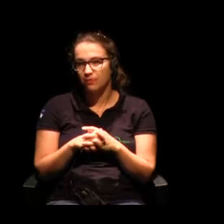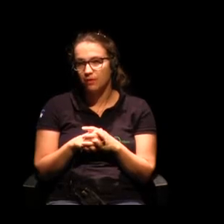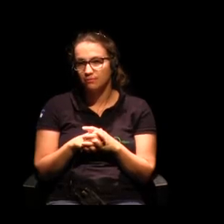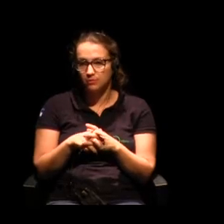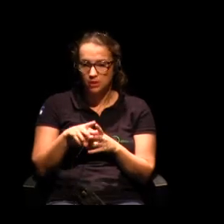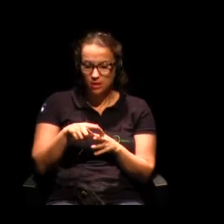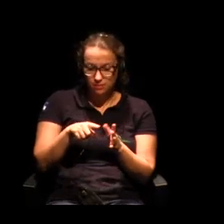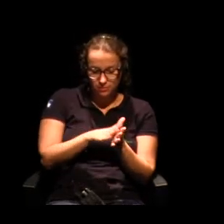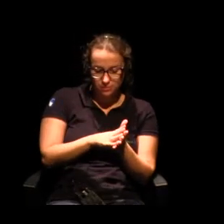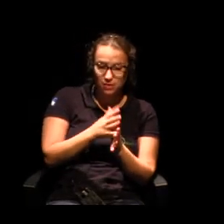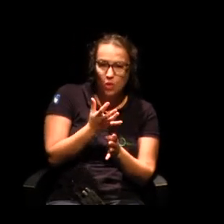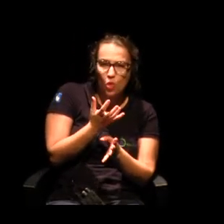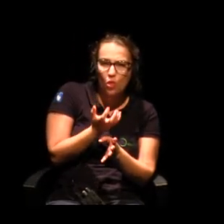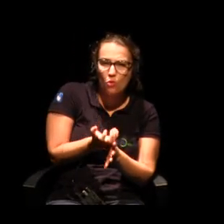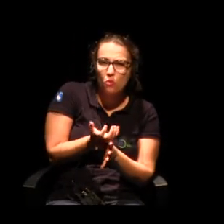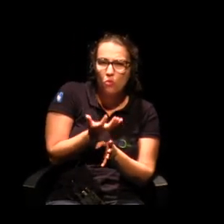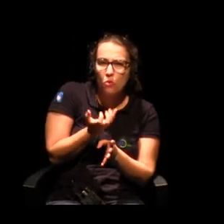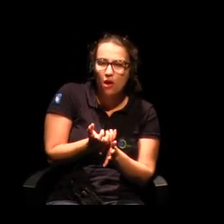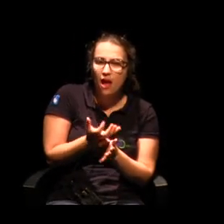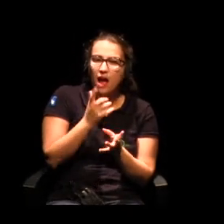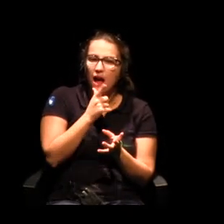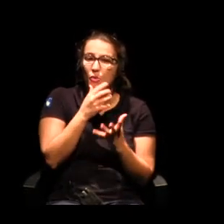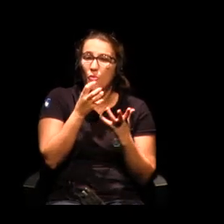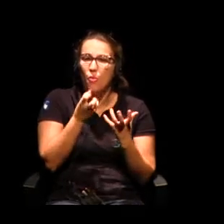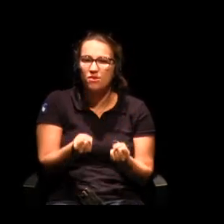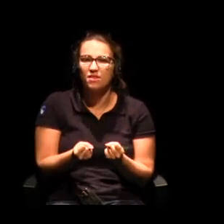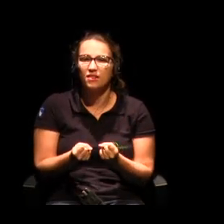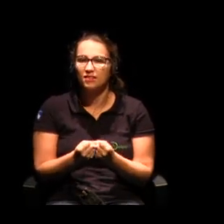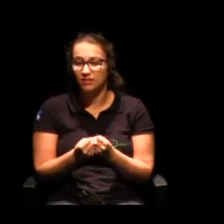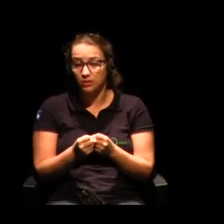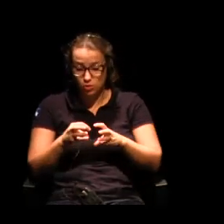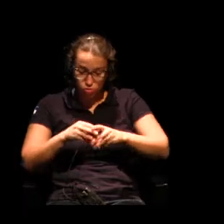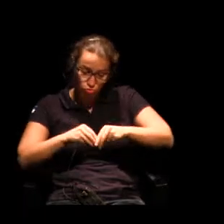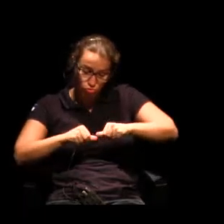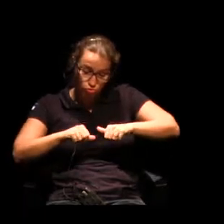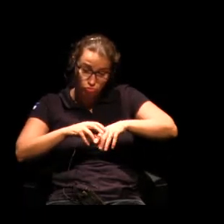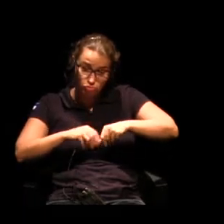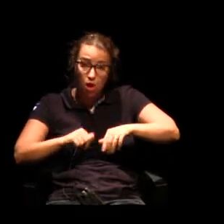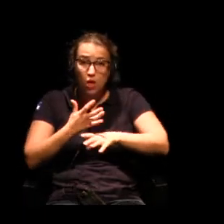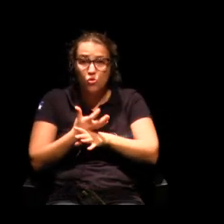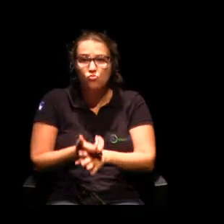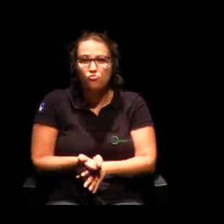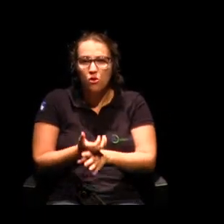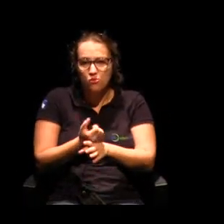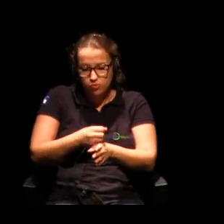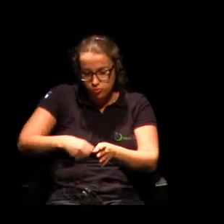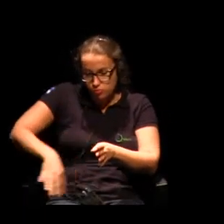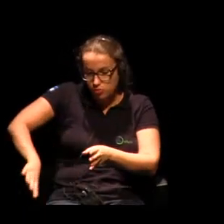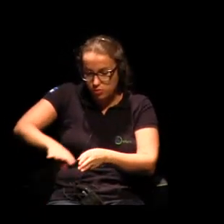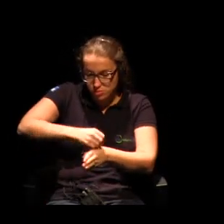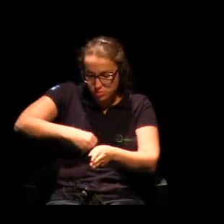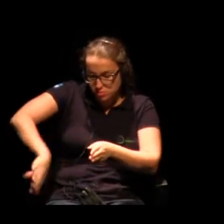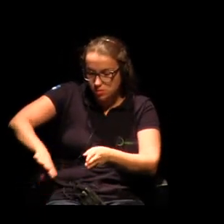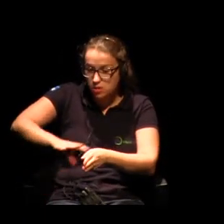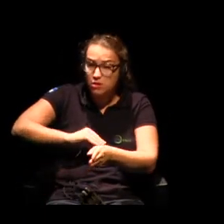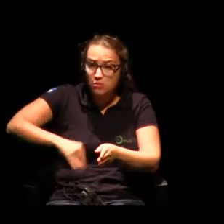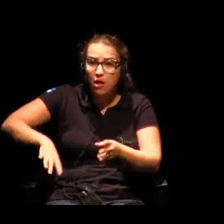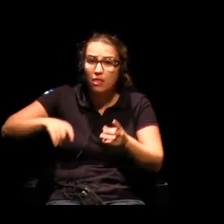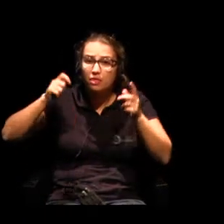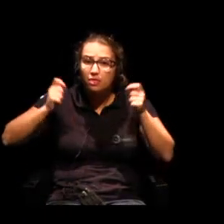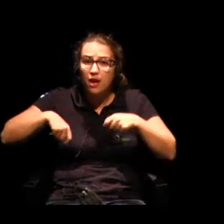permeável. Então nós tornamos esse solo permeável